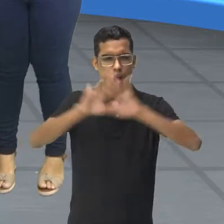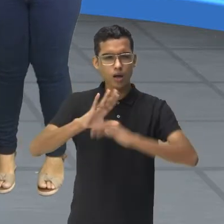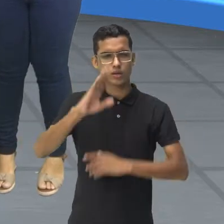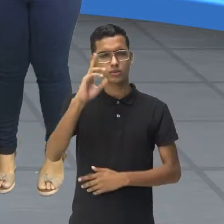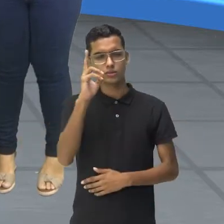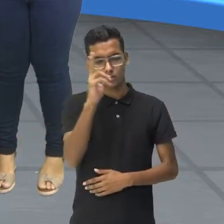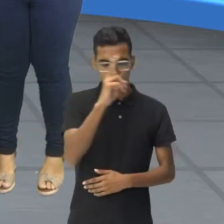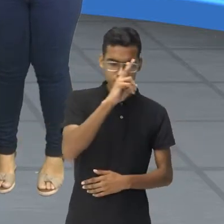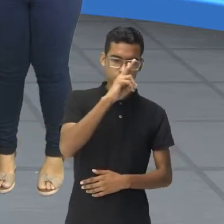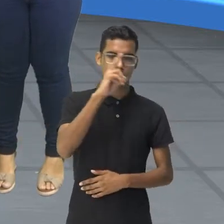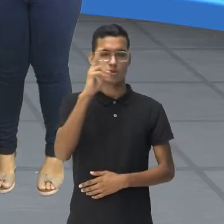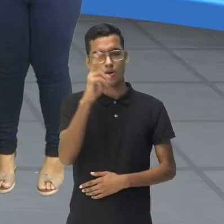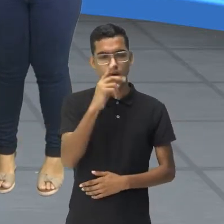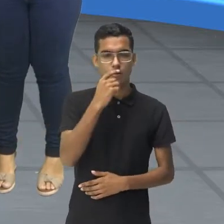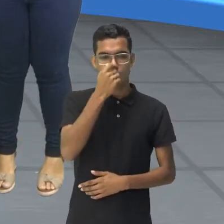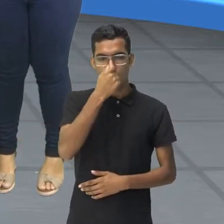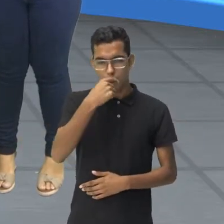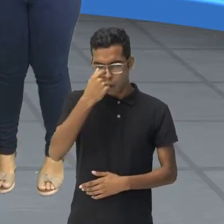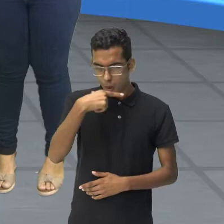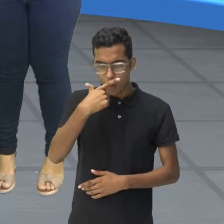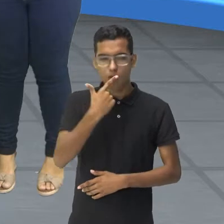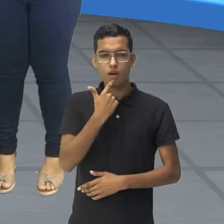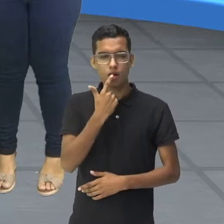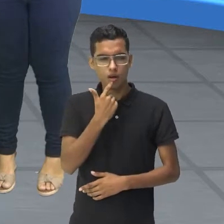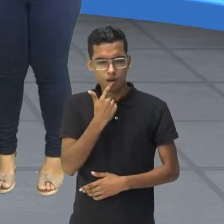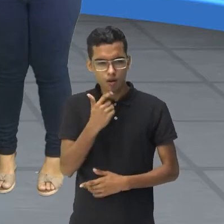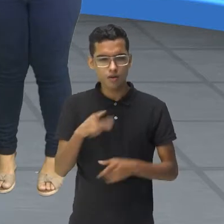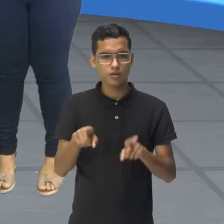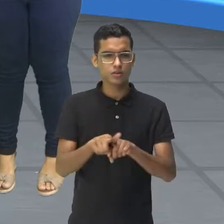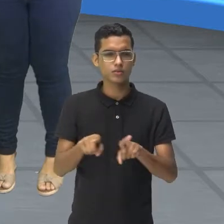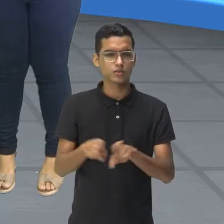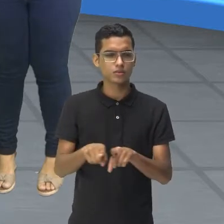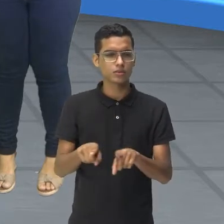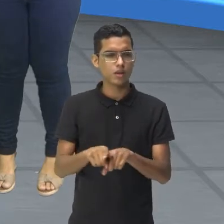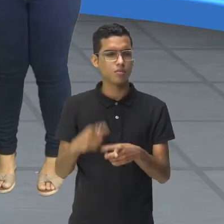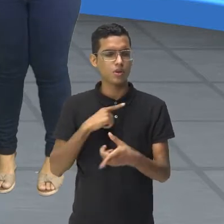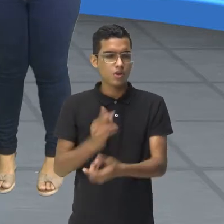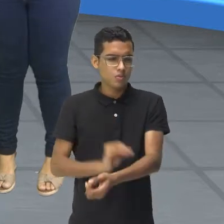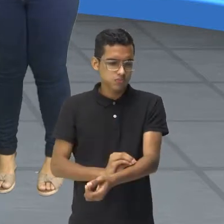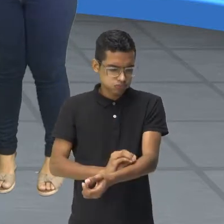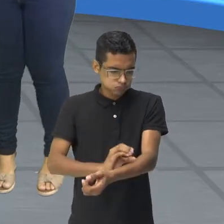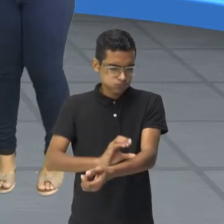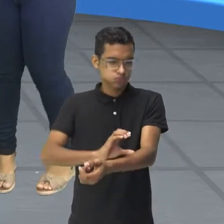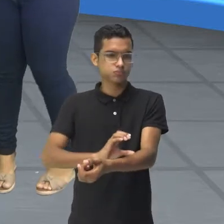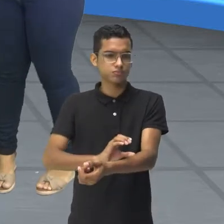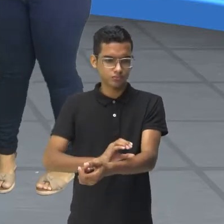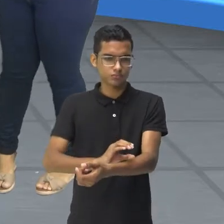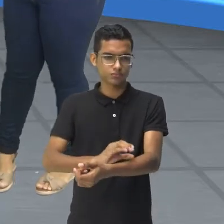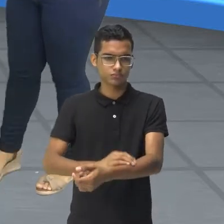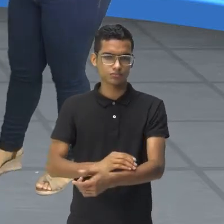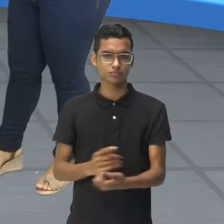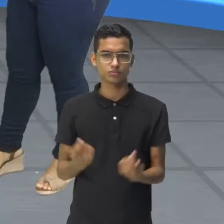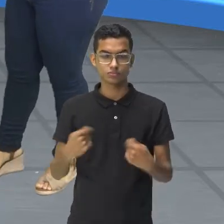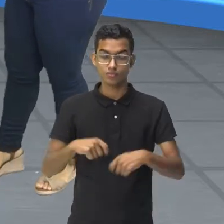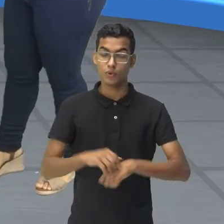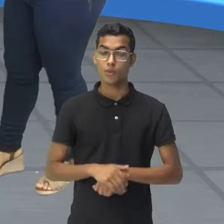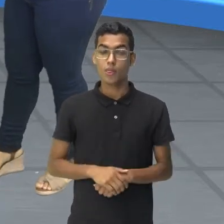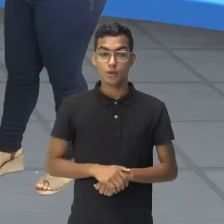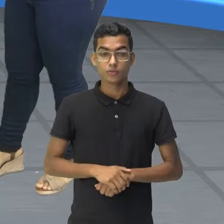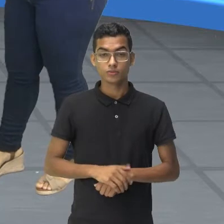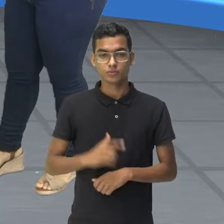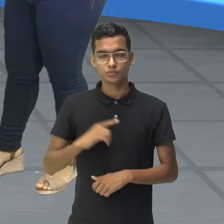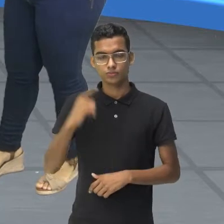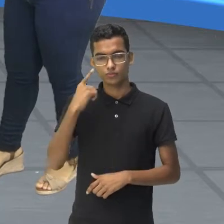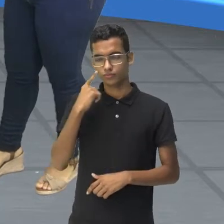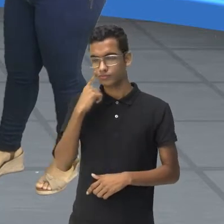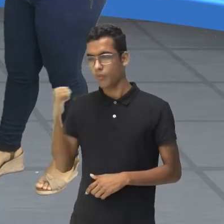sangramento nasal e retenção de líquidos que vai resultar no quê? No inchaço, tá certo? Então, esses